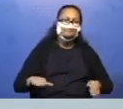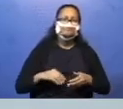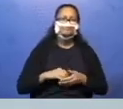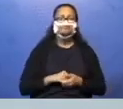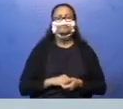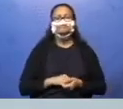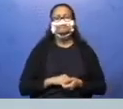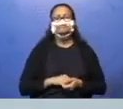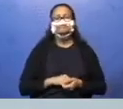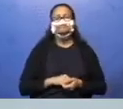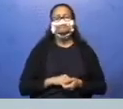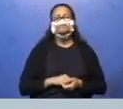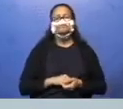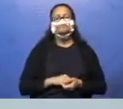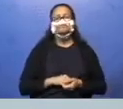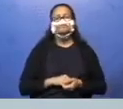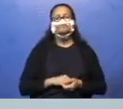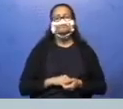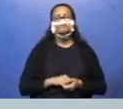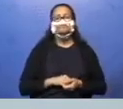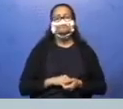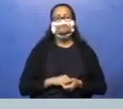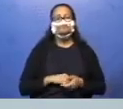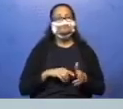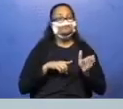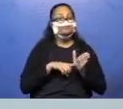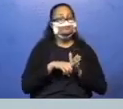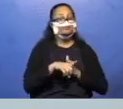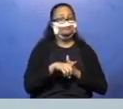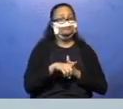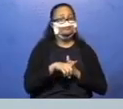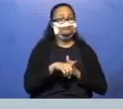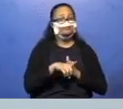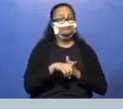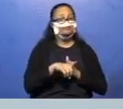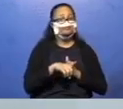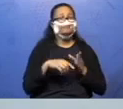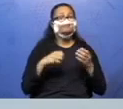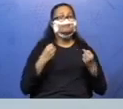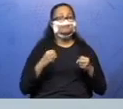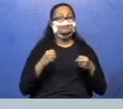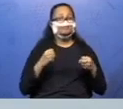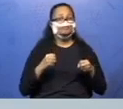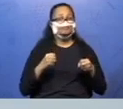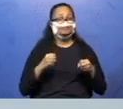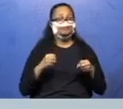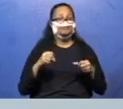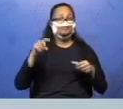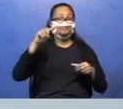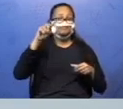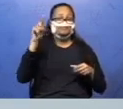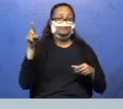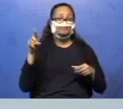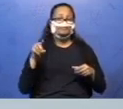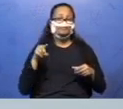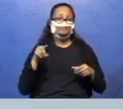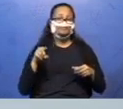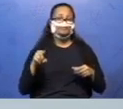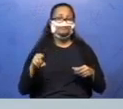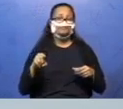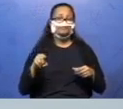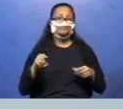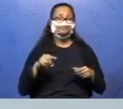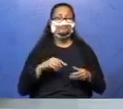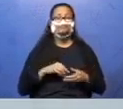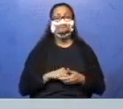A-o, tio. Só que isso era uma pergunta. O pão no chão? Então, eu tenho que colocar o ponto